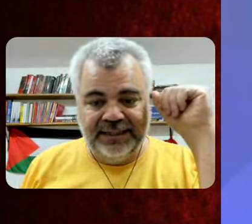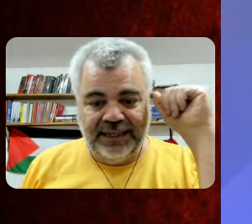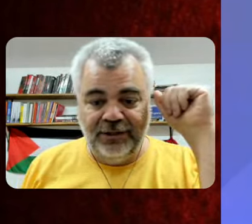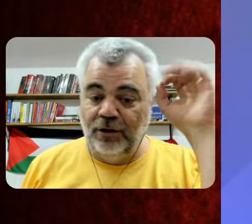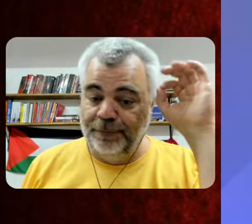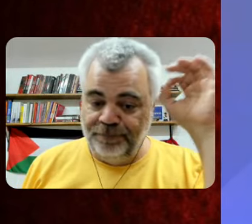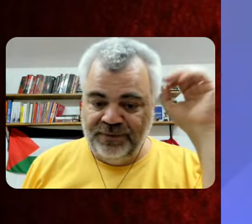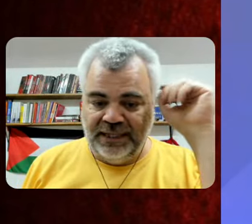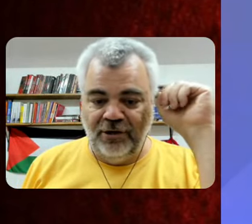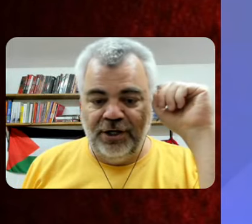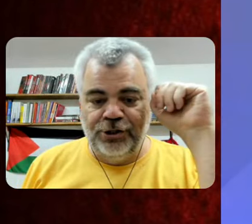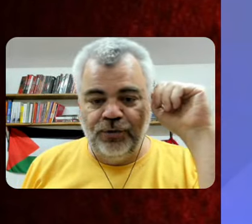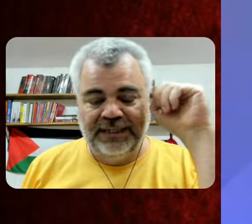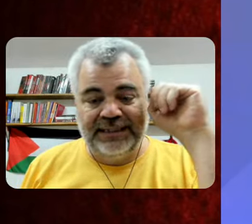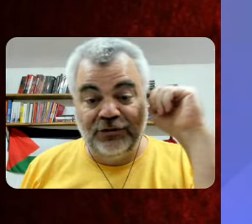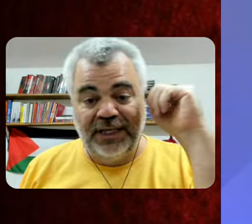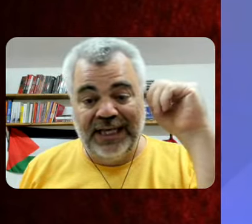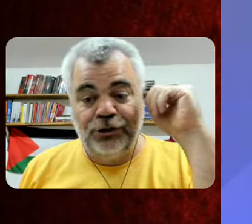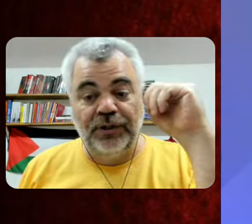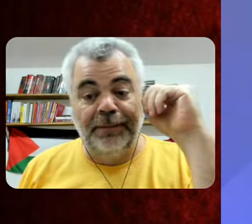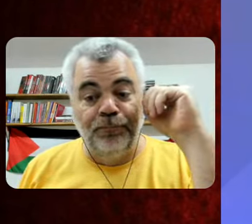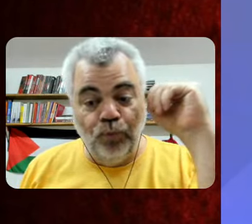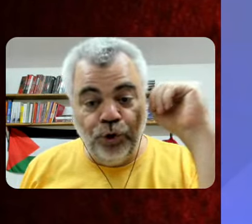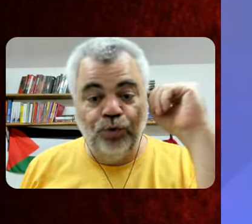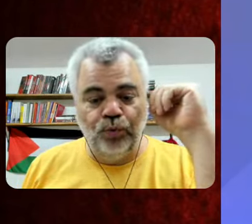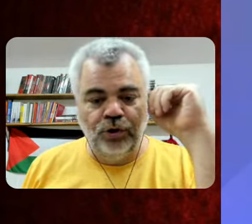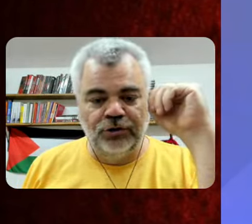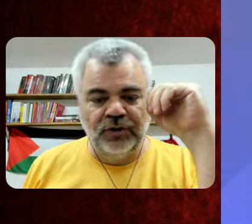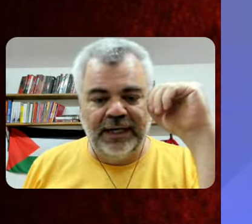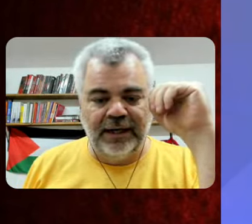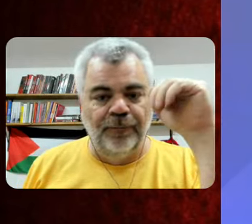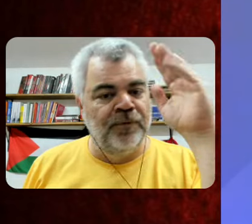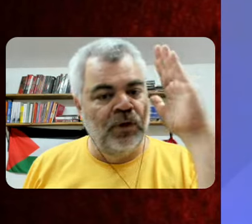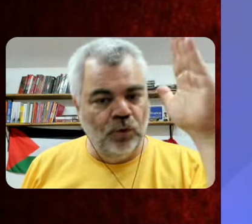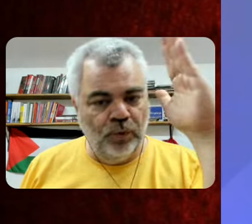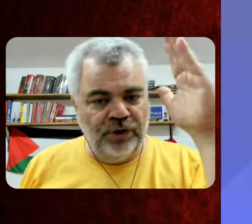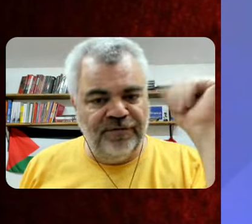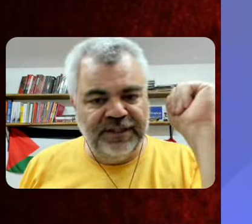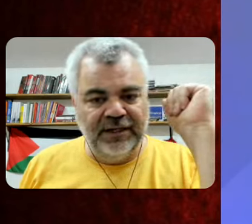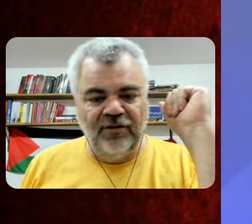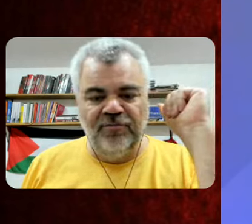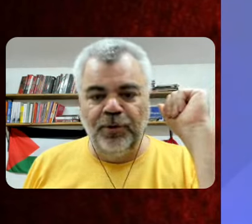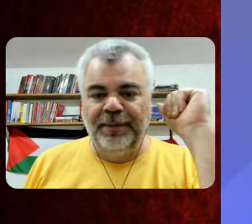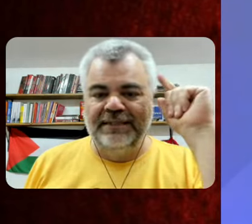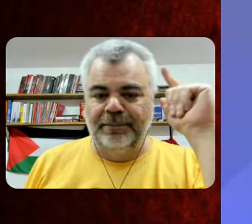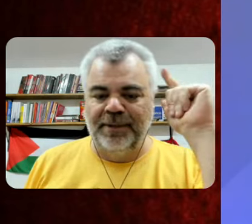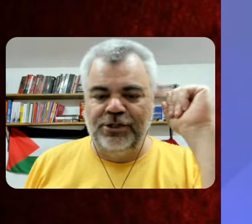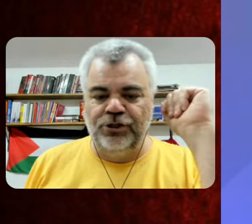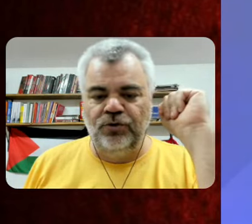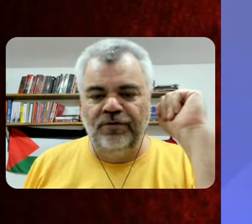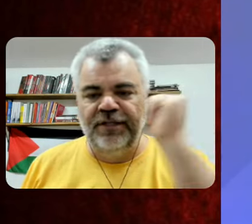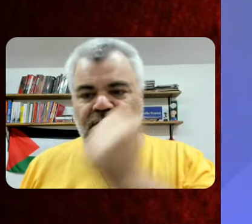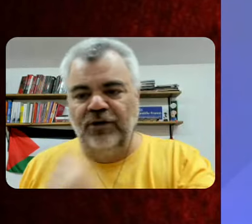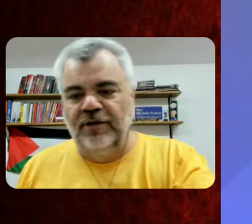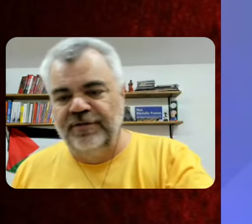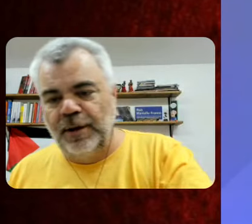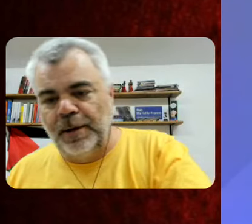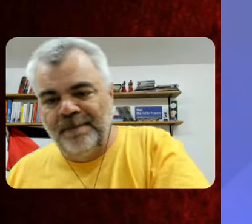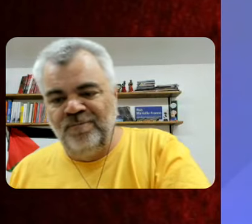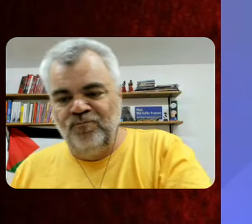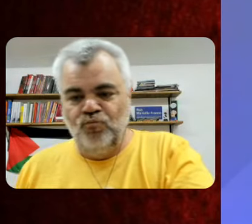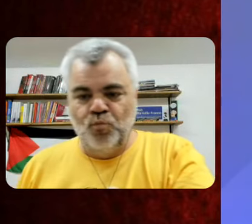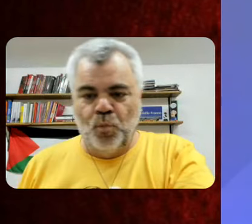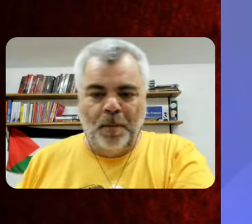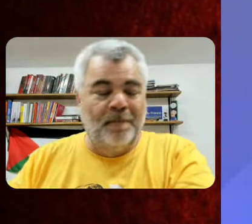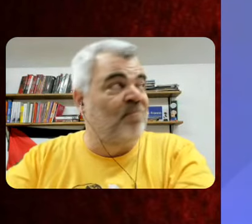não conhece ainda, ó. Tá na hora de conhecer, isso aqui ajuda muito o nosso canal. R$ 1,99 por mês. Existe uma